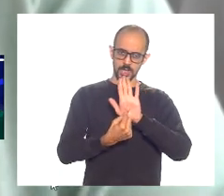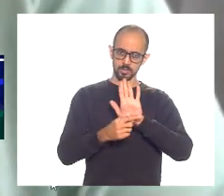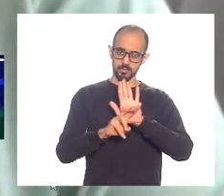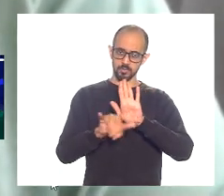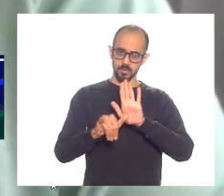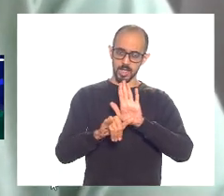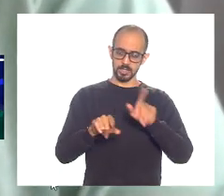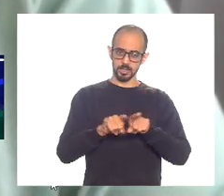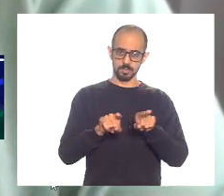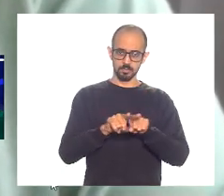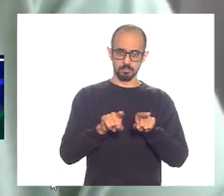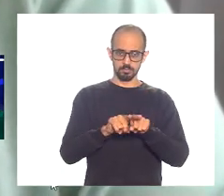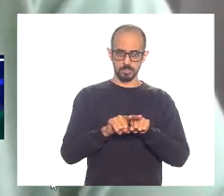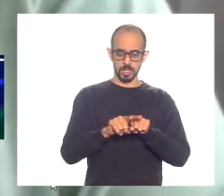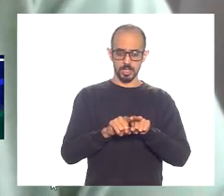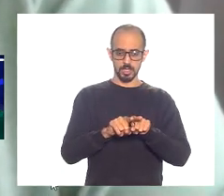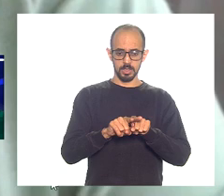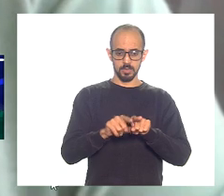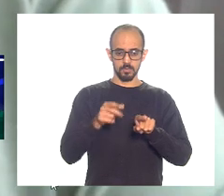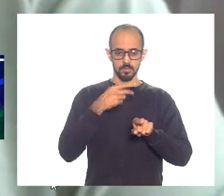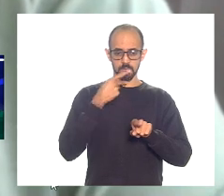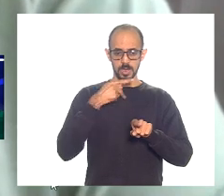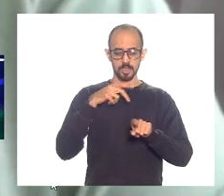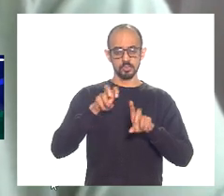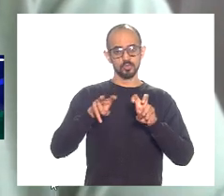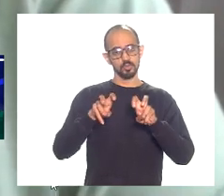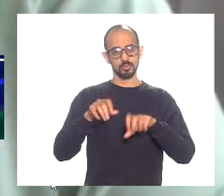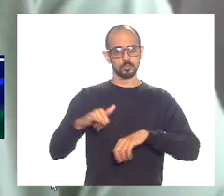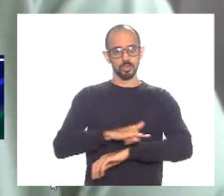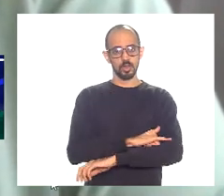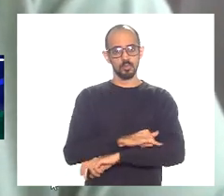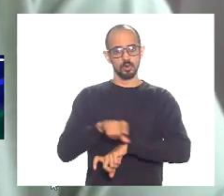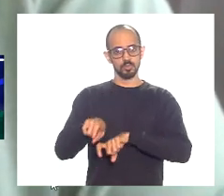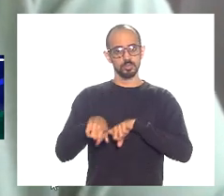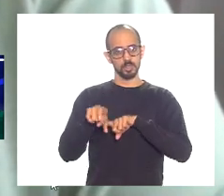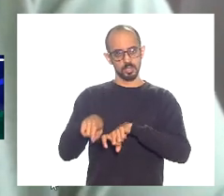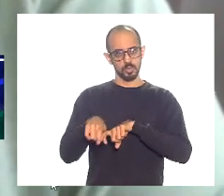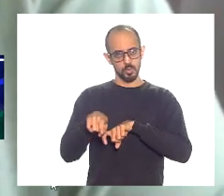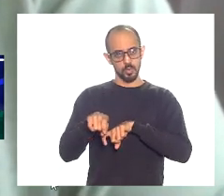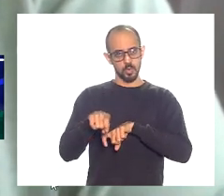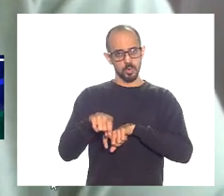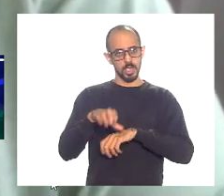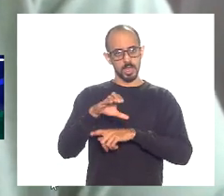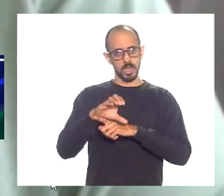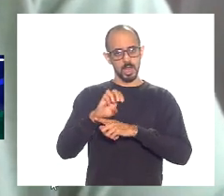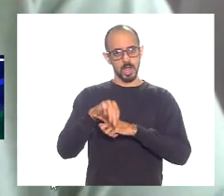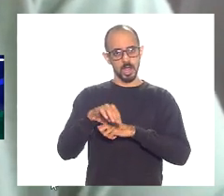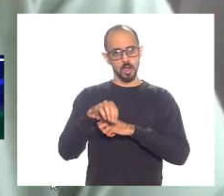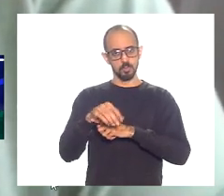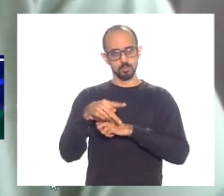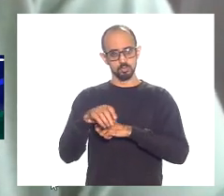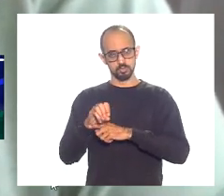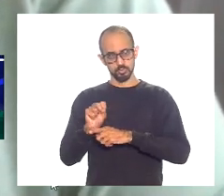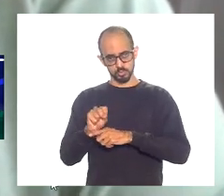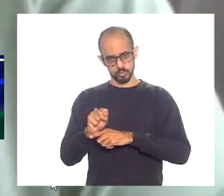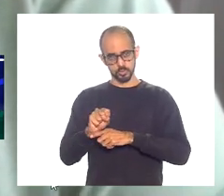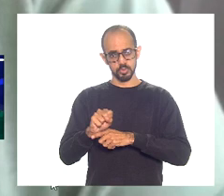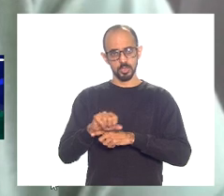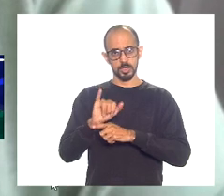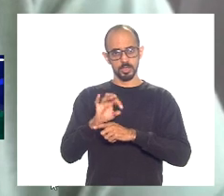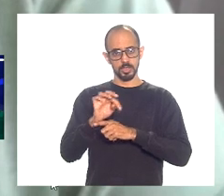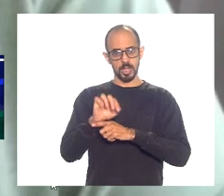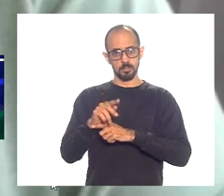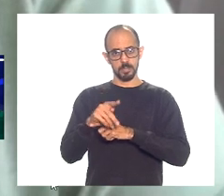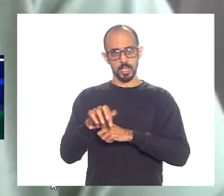também os aeroportos do interior, né? Campos, Macaé, Itaperuna e os demais aeroportos do